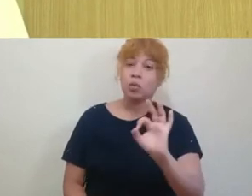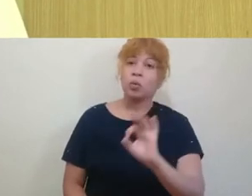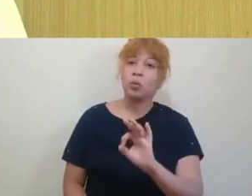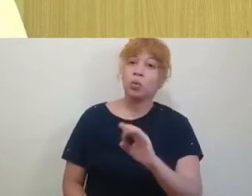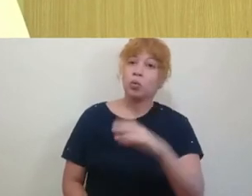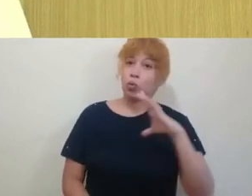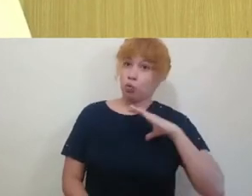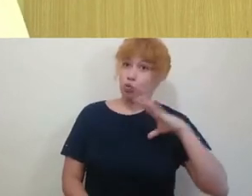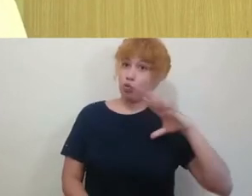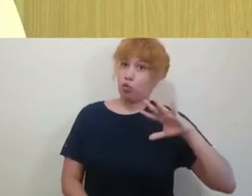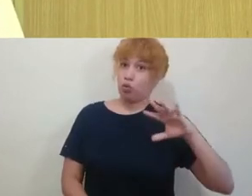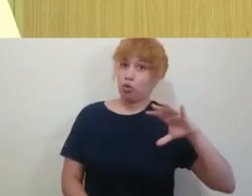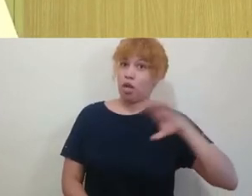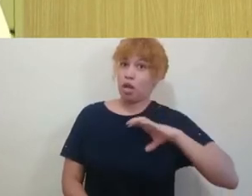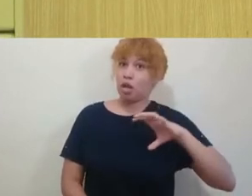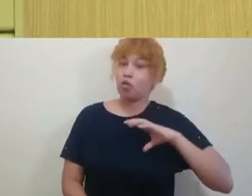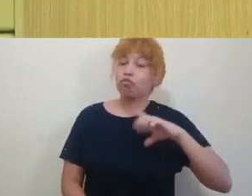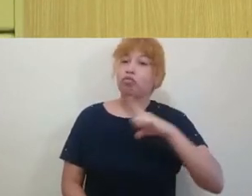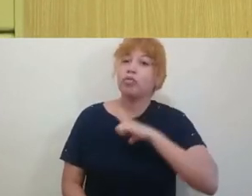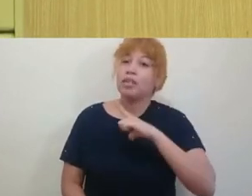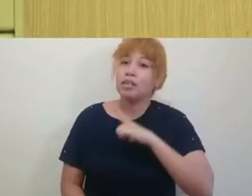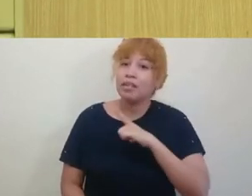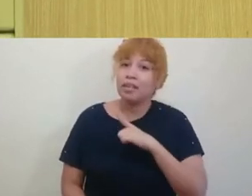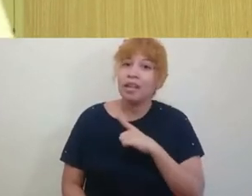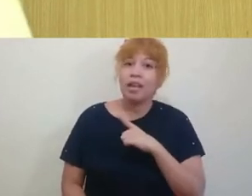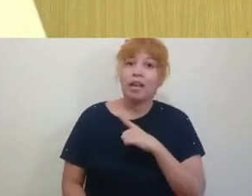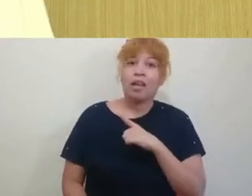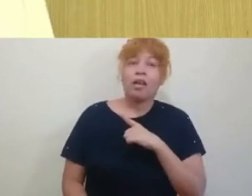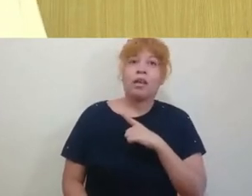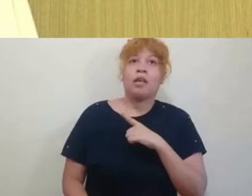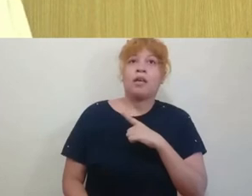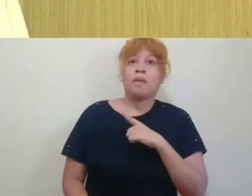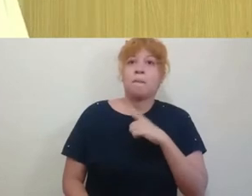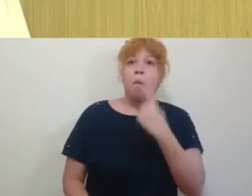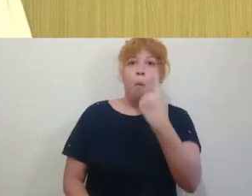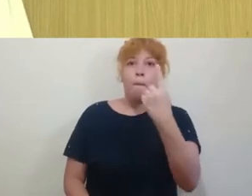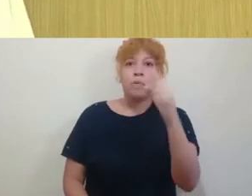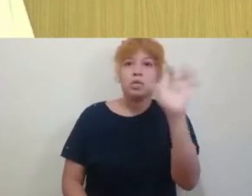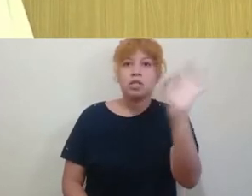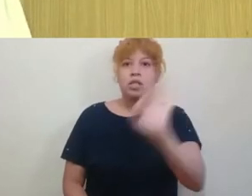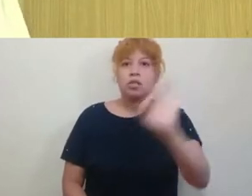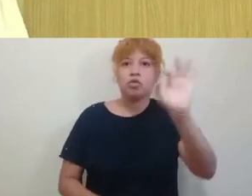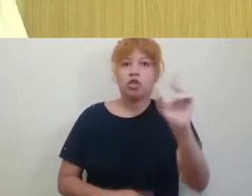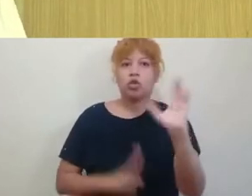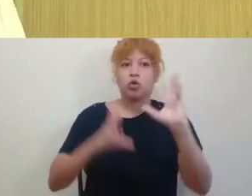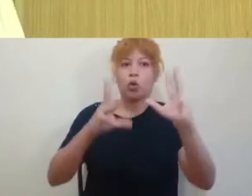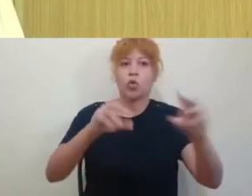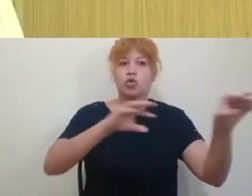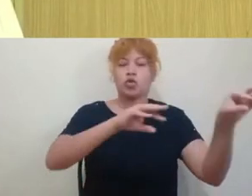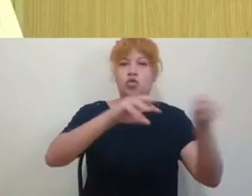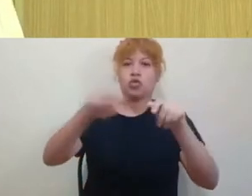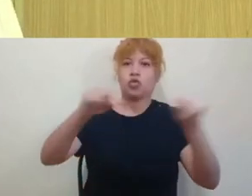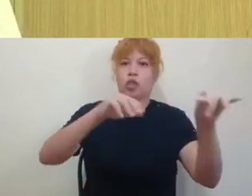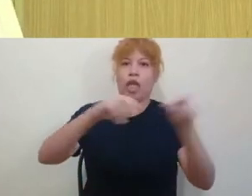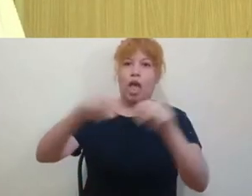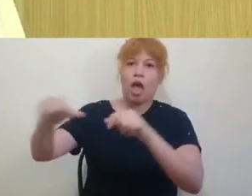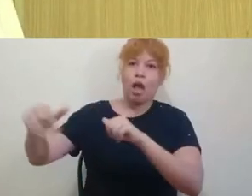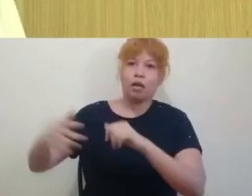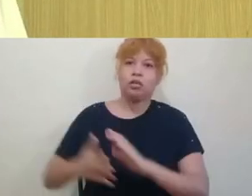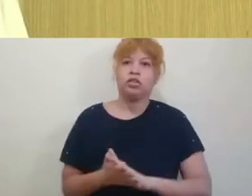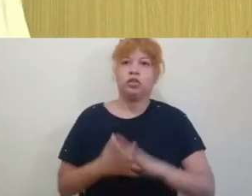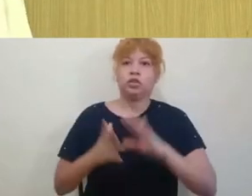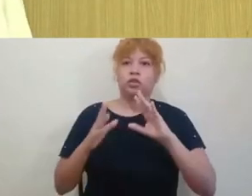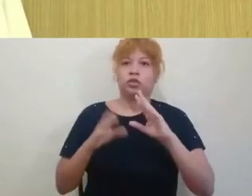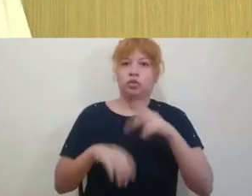A ideia da centralidade de desenvolvimento hoje vigente no mundo é de que a gente precisa que as nações